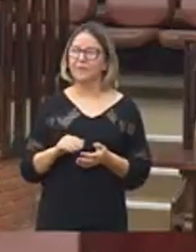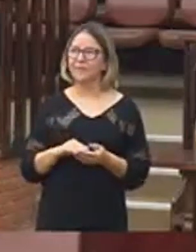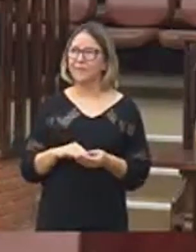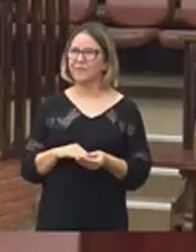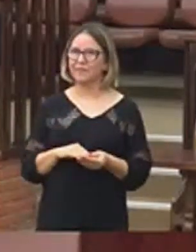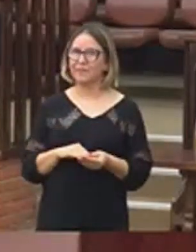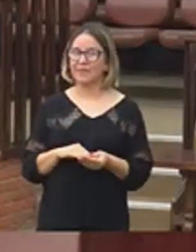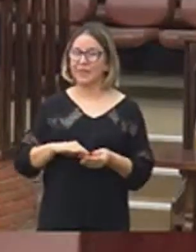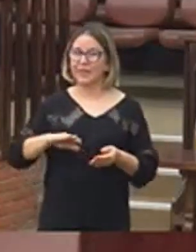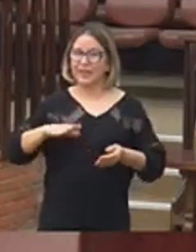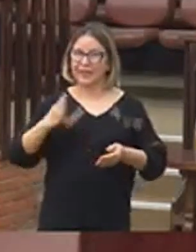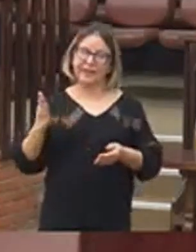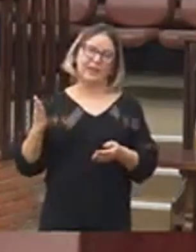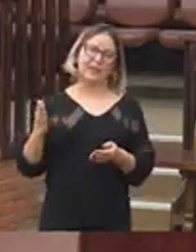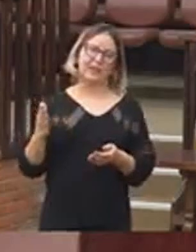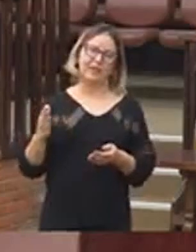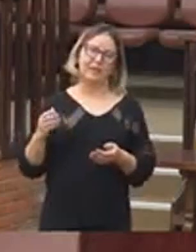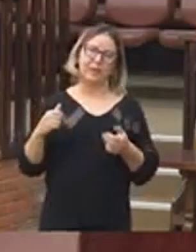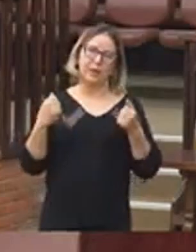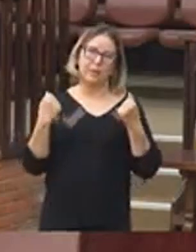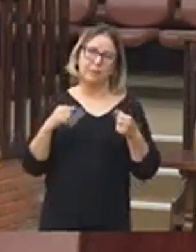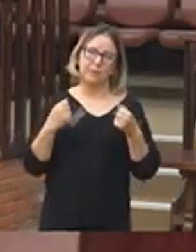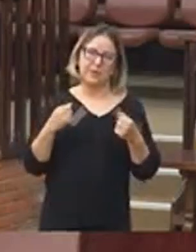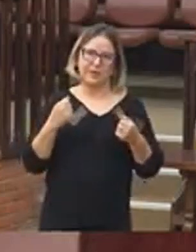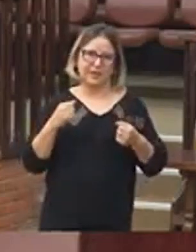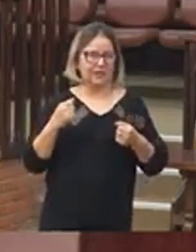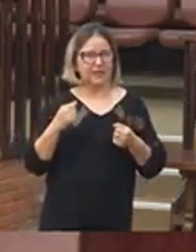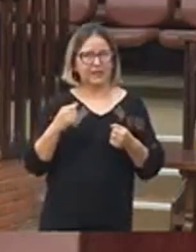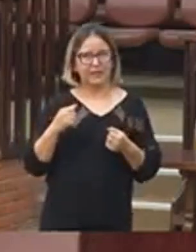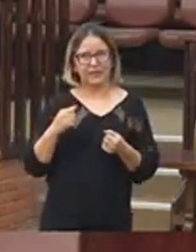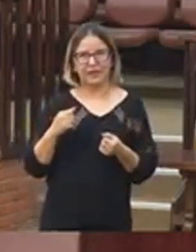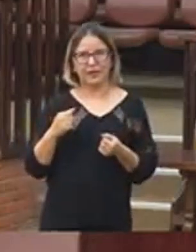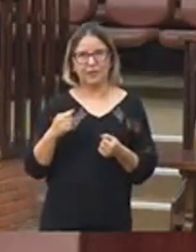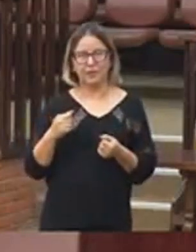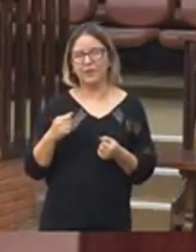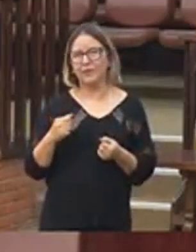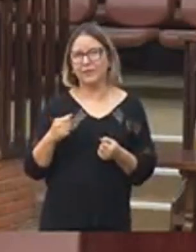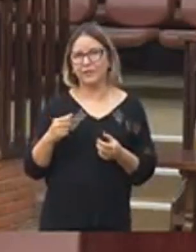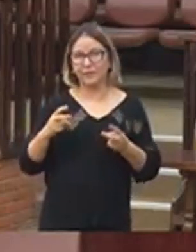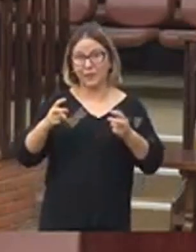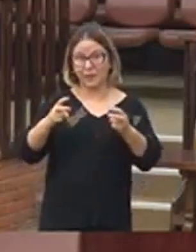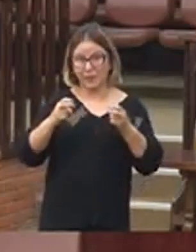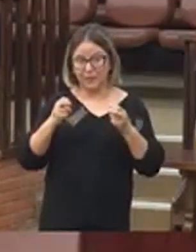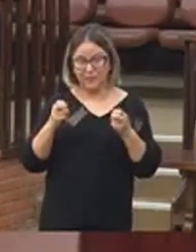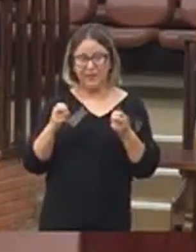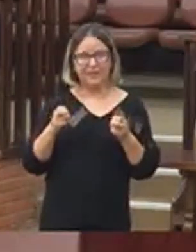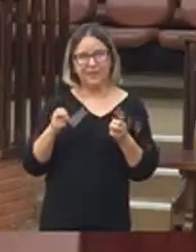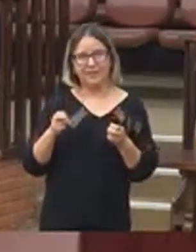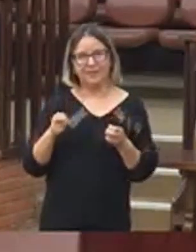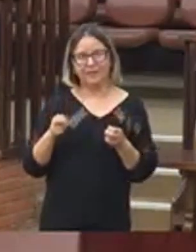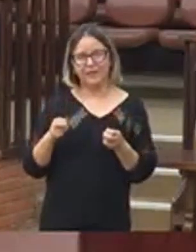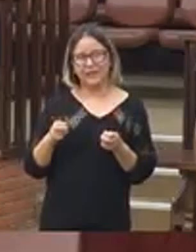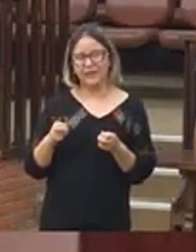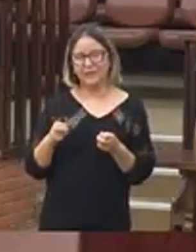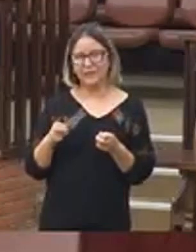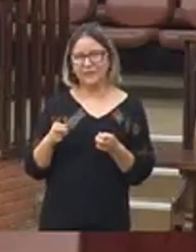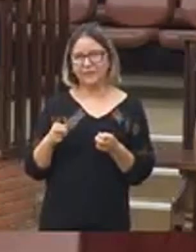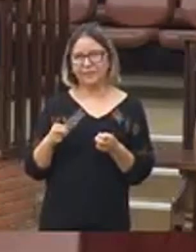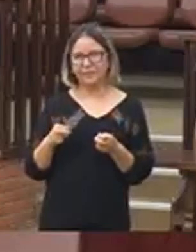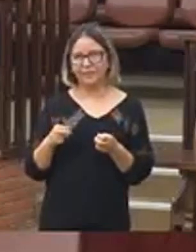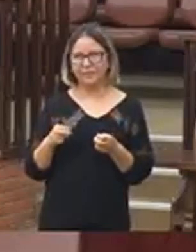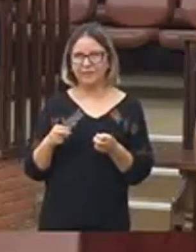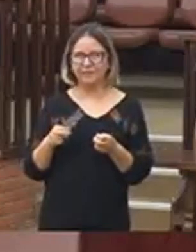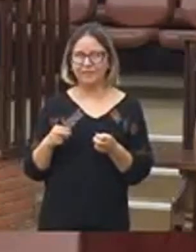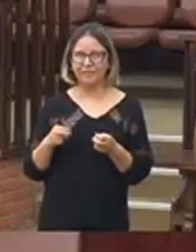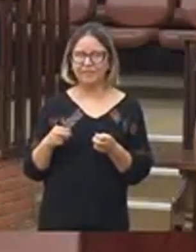Vamos ser proativos e estar trabalhando aí nos bastidores.